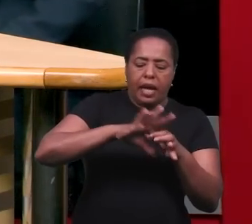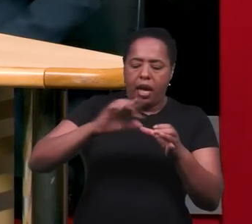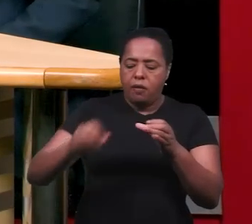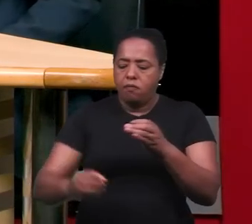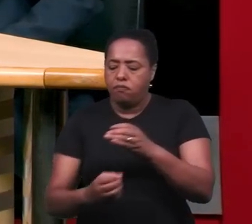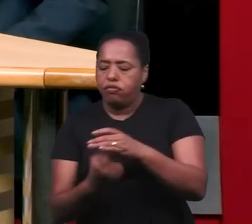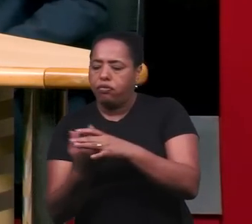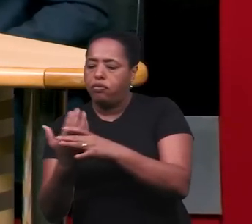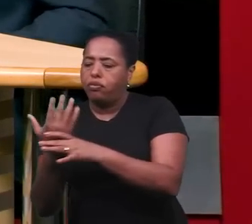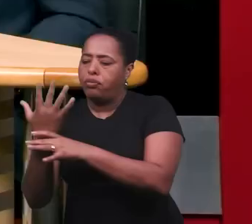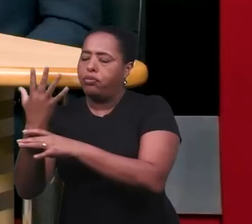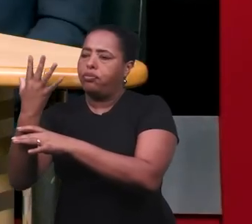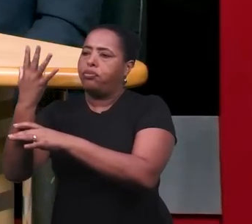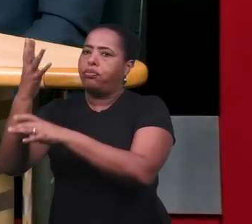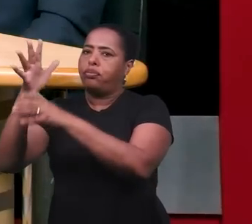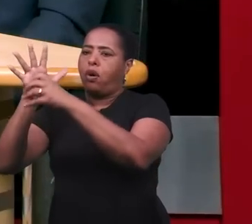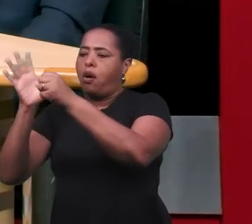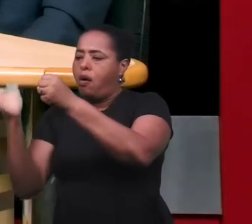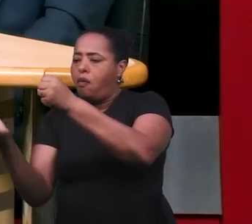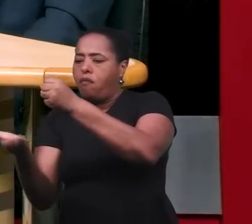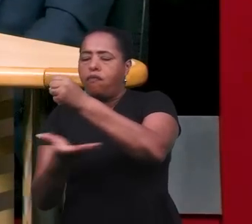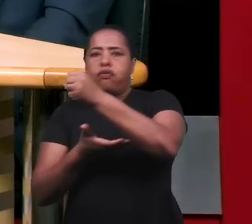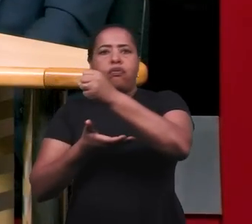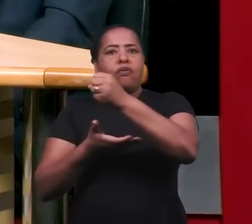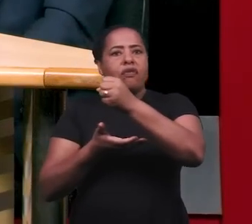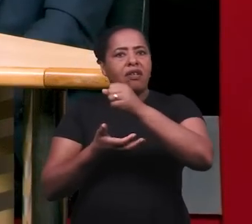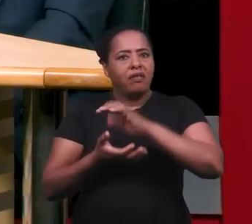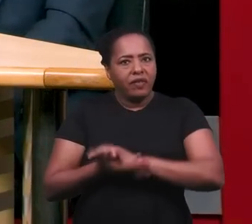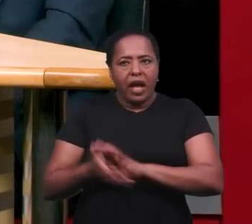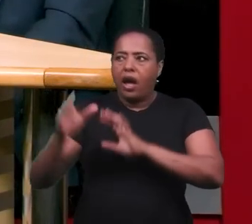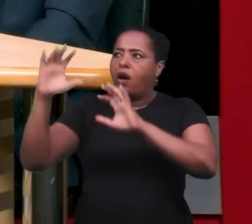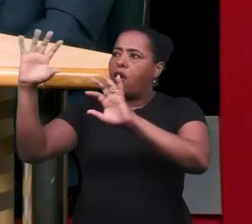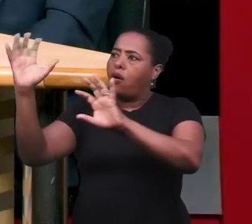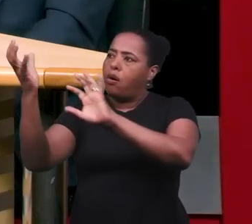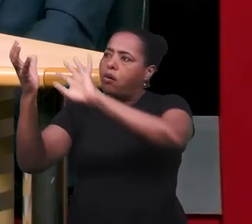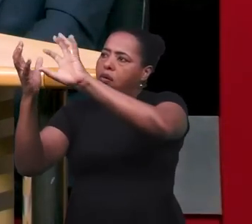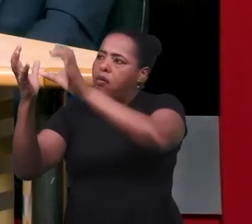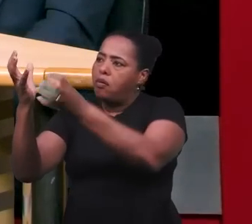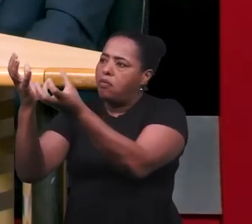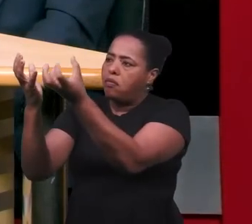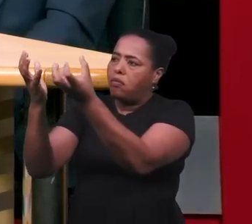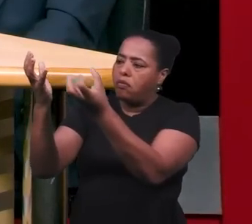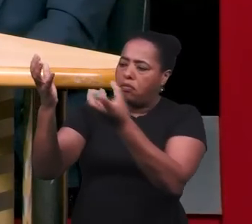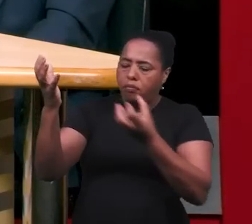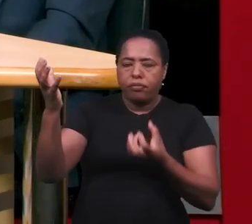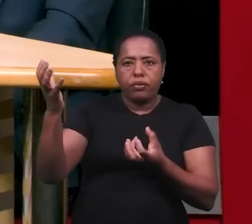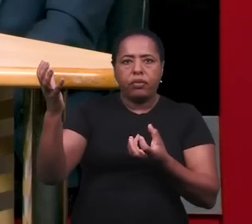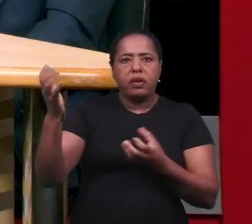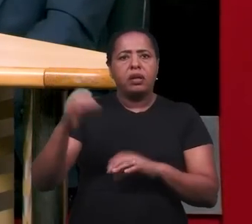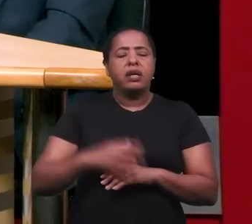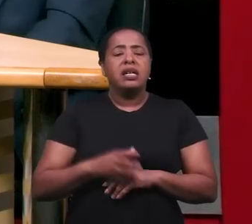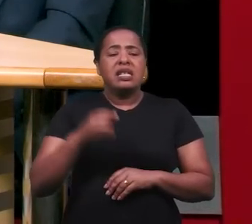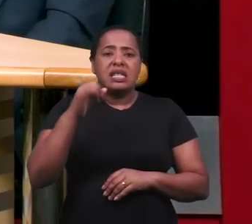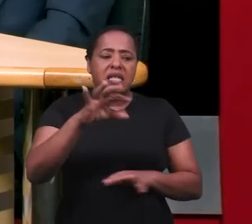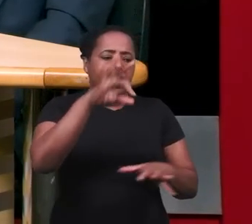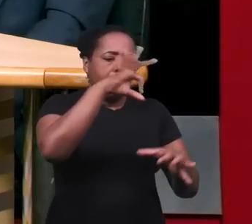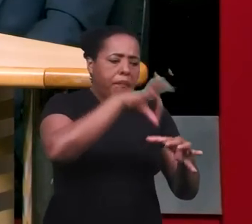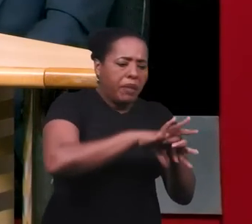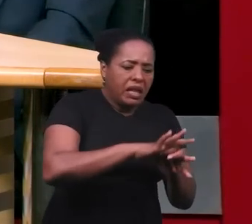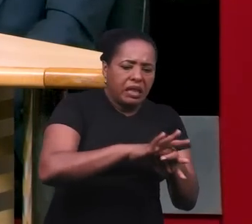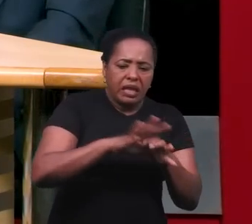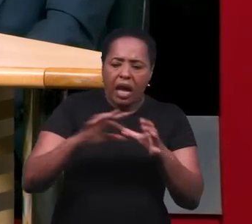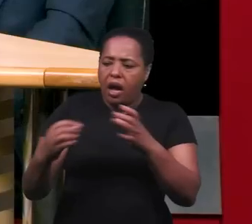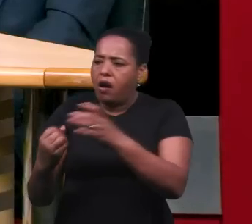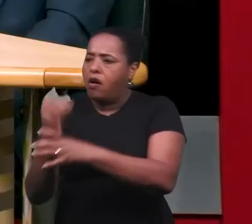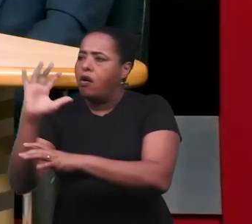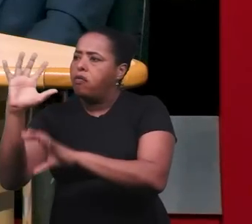elas têm uma sequência, né? E aí você falou a questão de plantar e de arrancar o que plantou, né? Ou seja, ou colher. Então